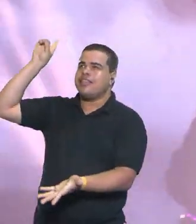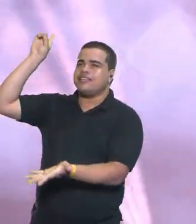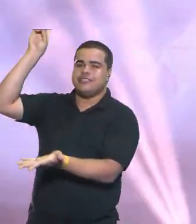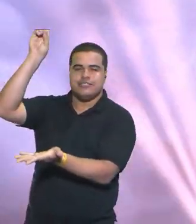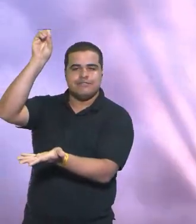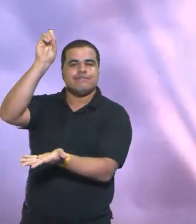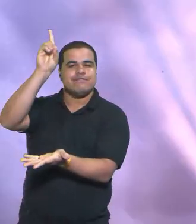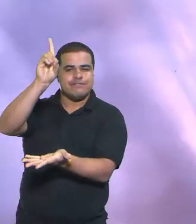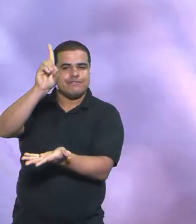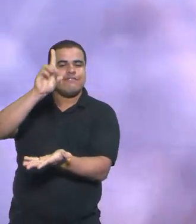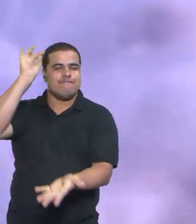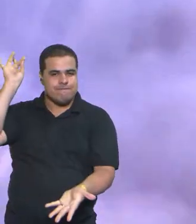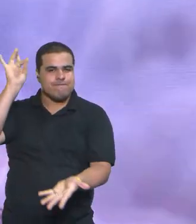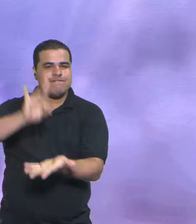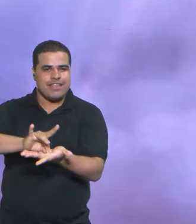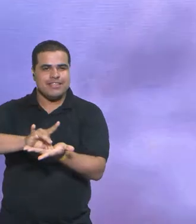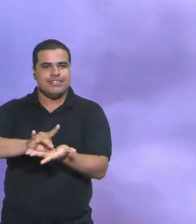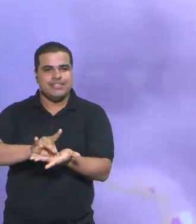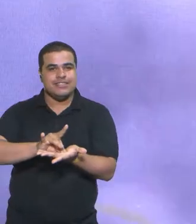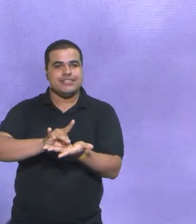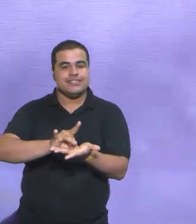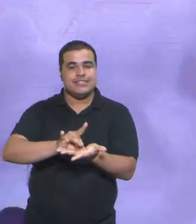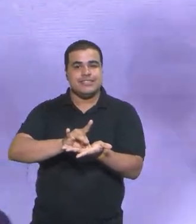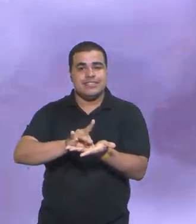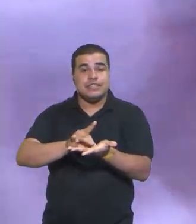conte mais alto diga